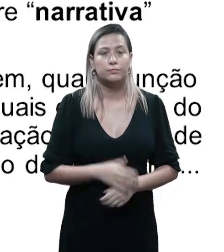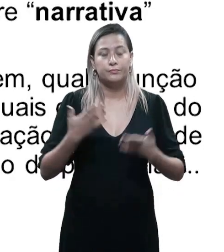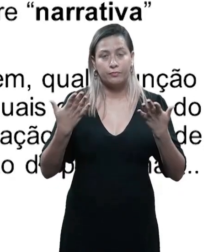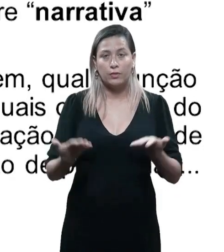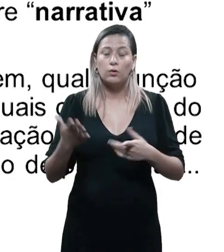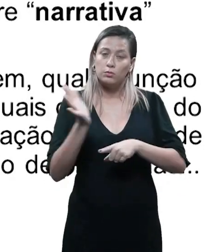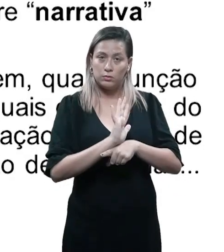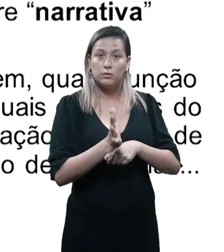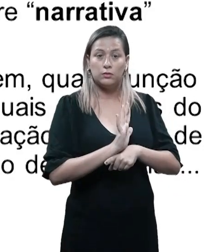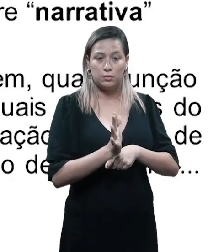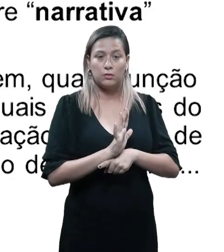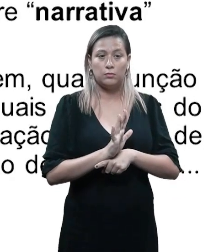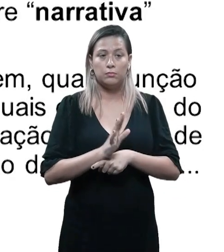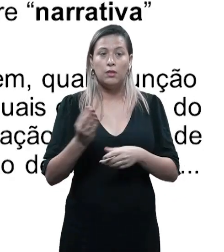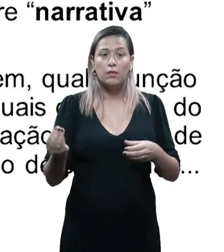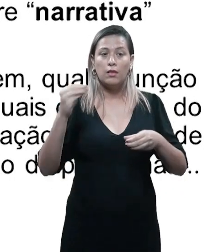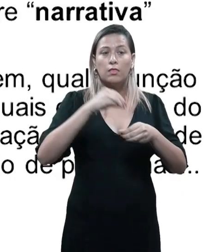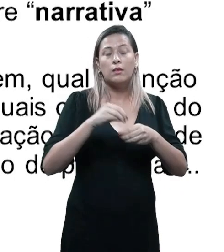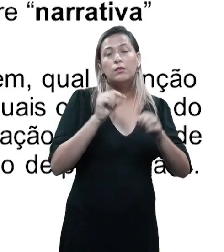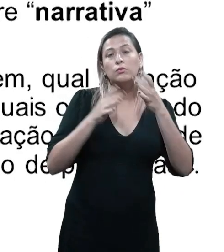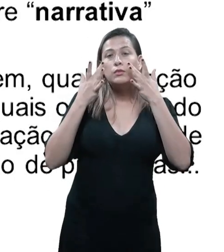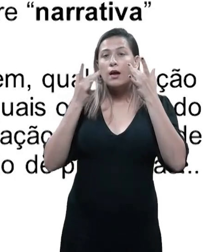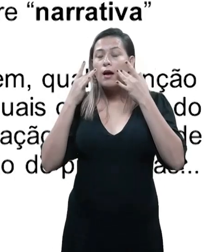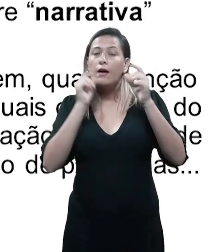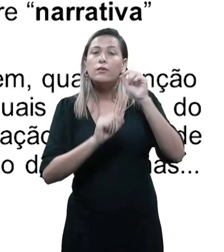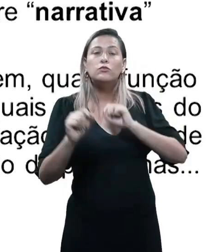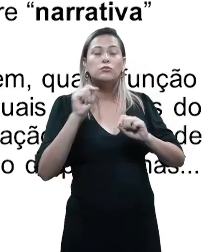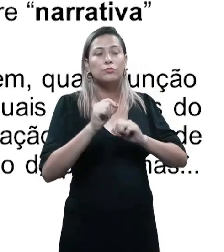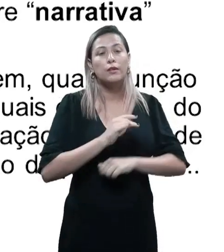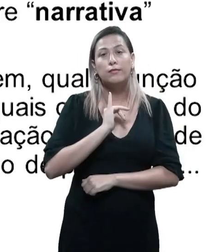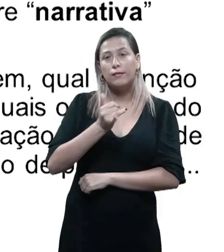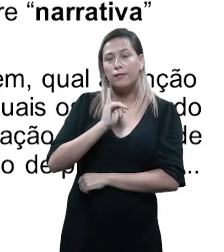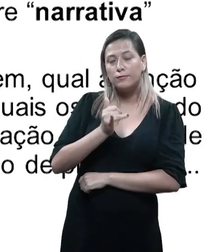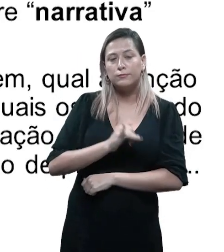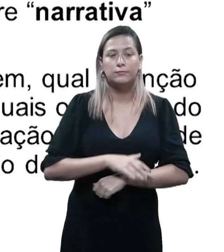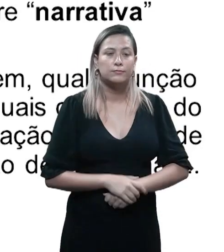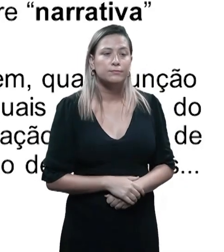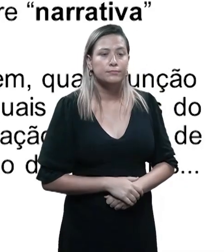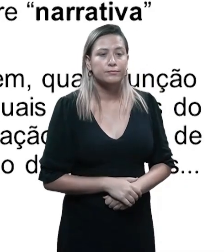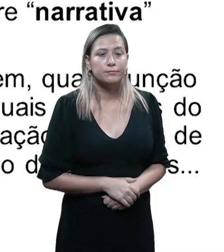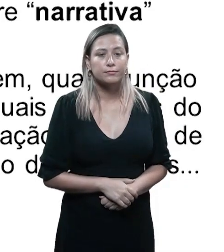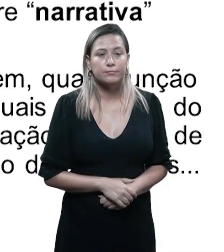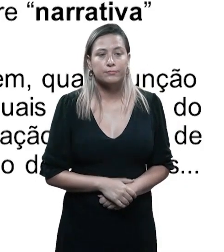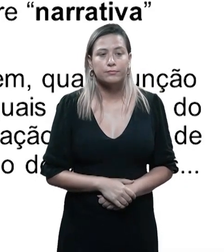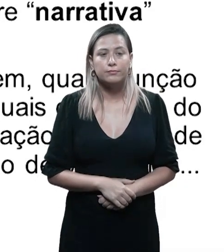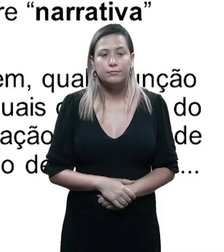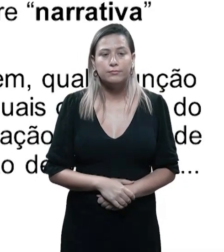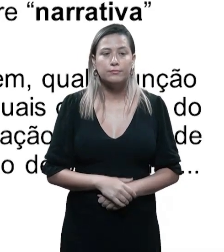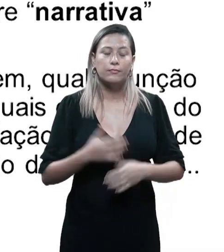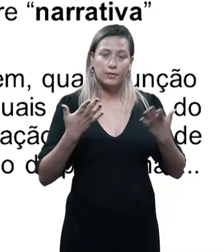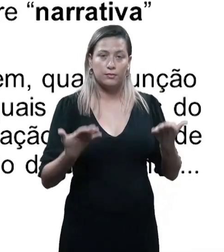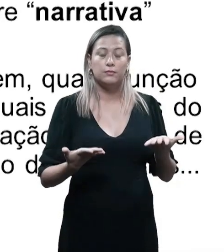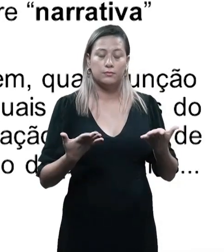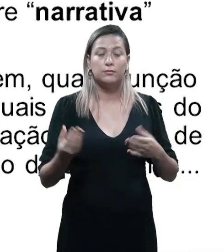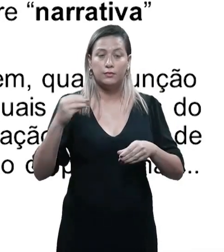O cinema, ele se insere dentro de uma arte que a gente chama de narrativa. O roteiro está totalmente dentro